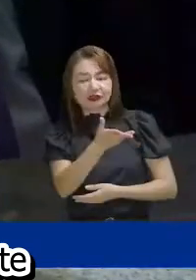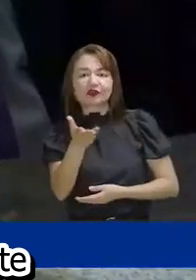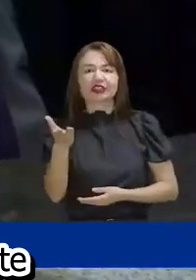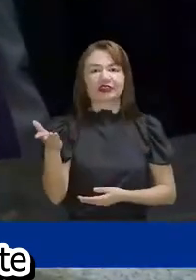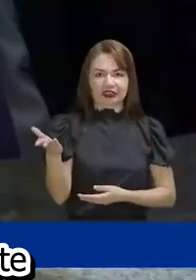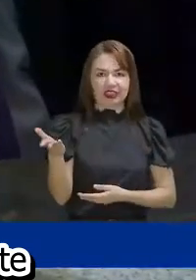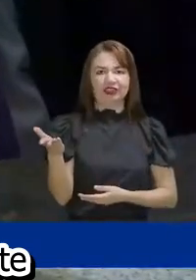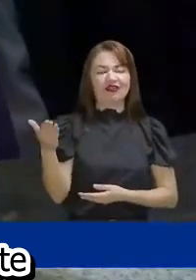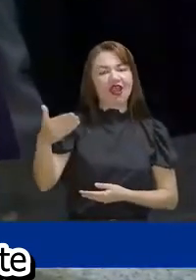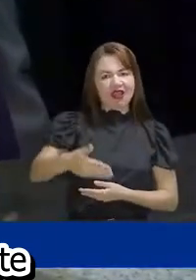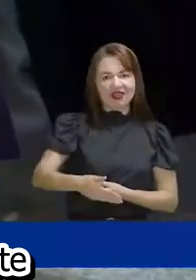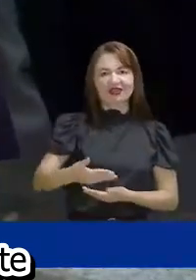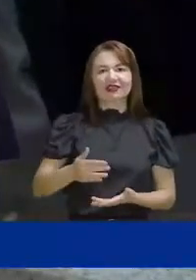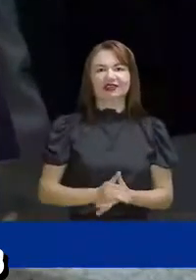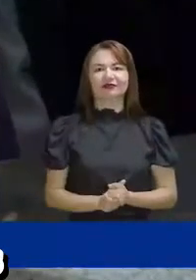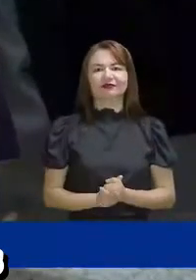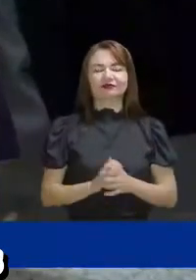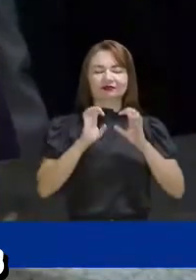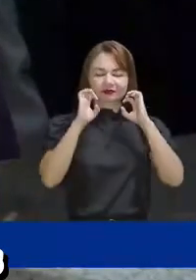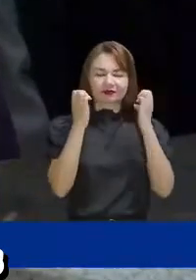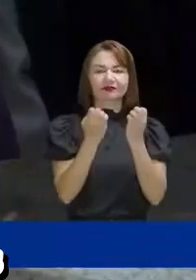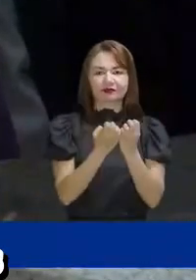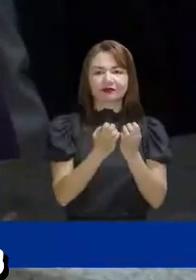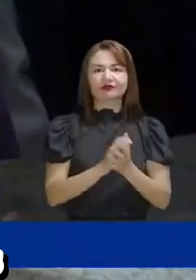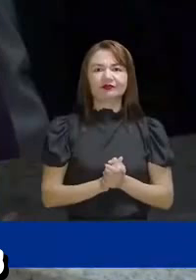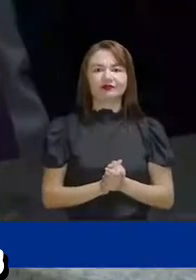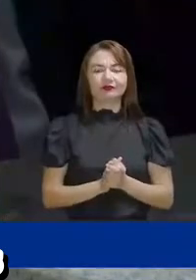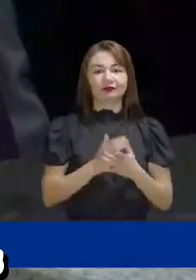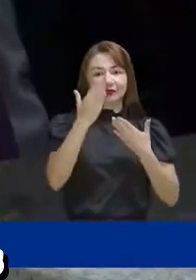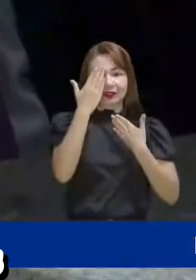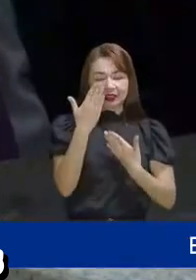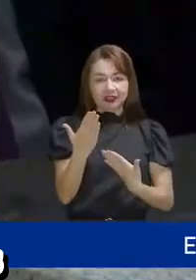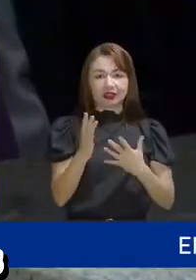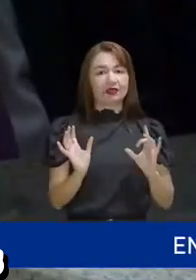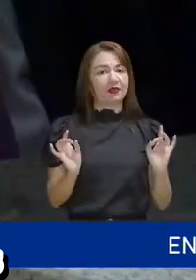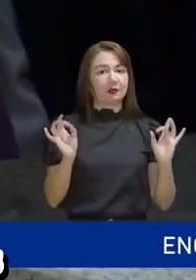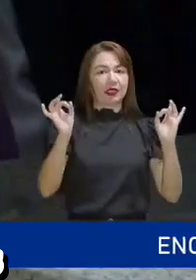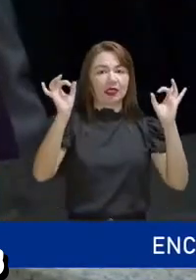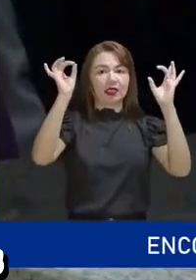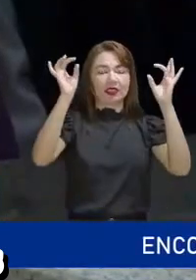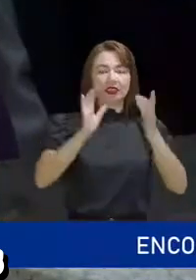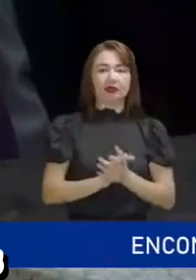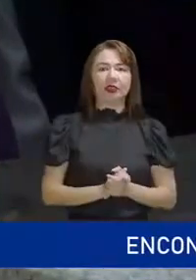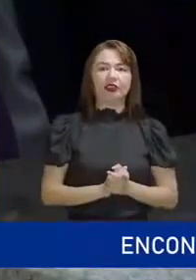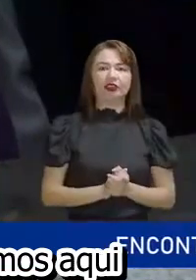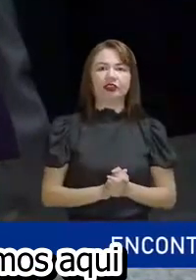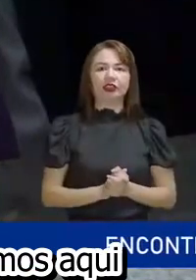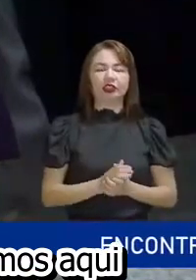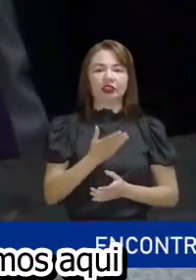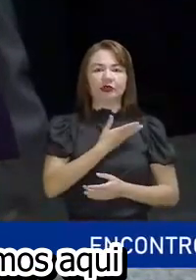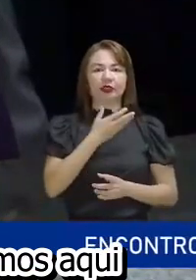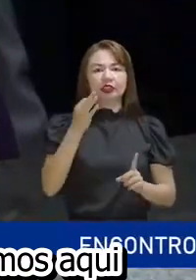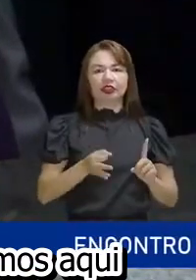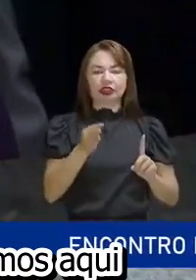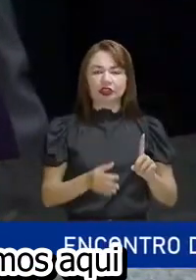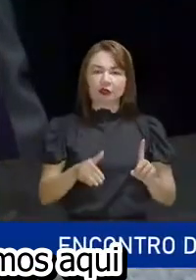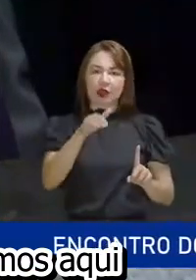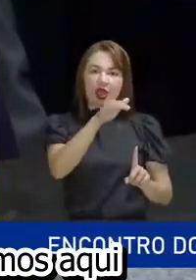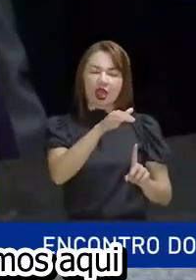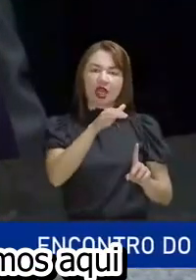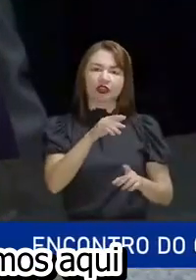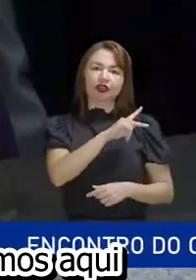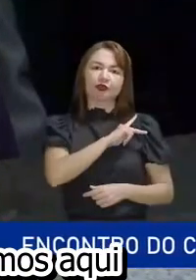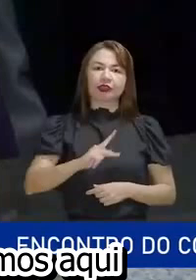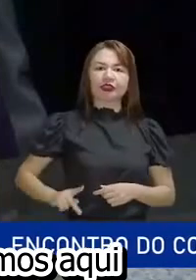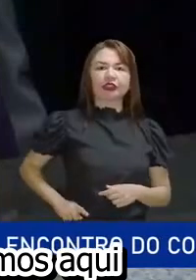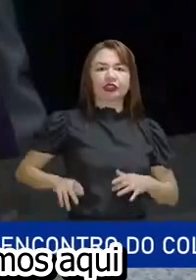que estão aqui neste encontro. Agradeço especialmente aos colegas desembargadores, presidentes de